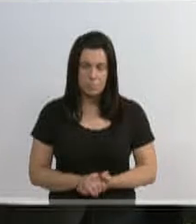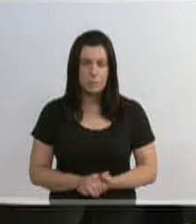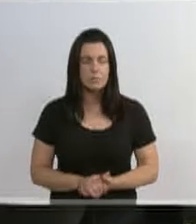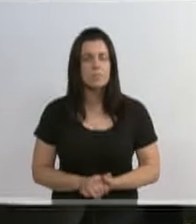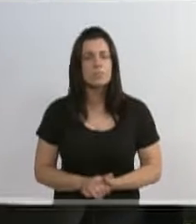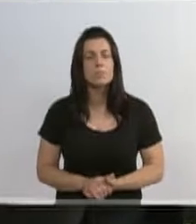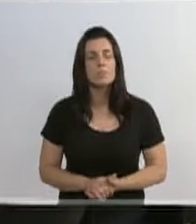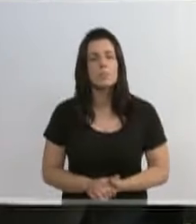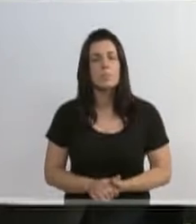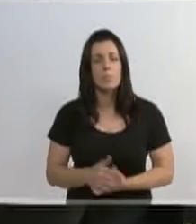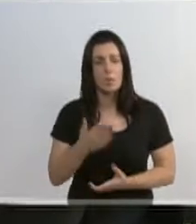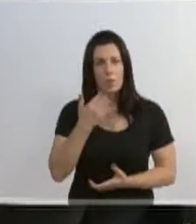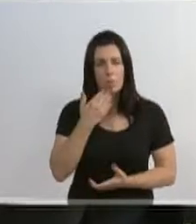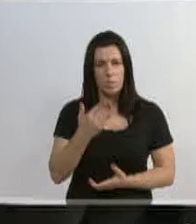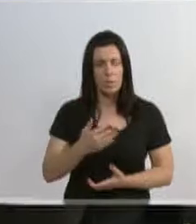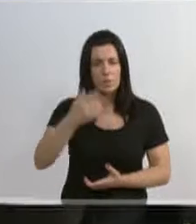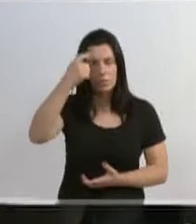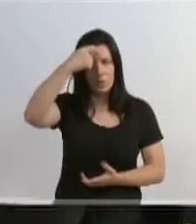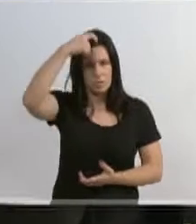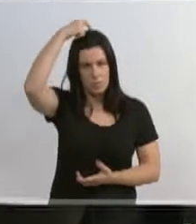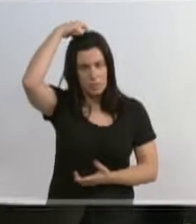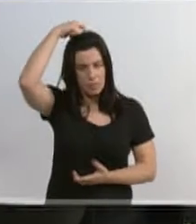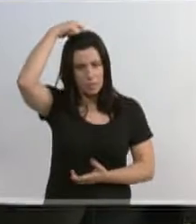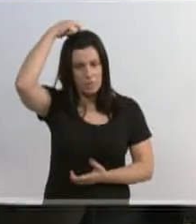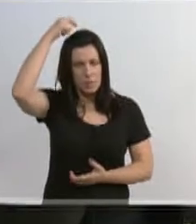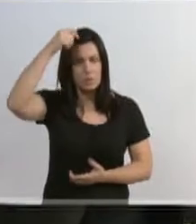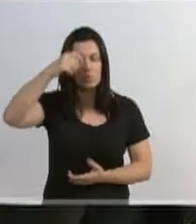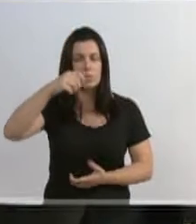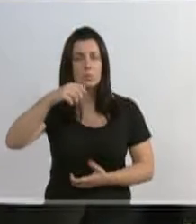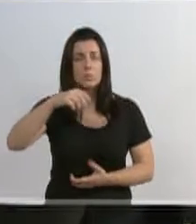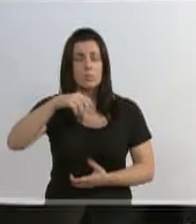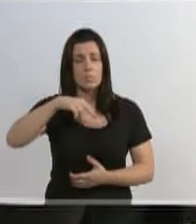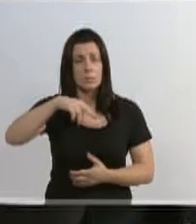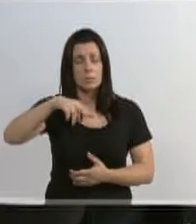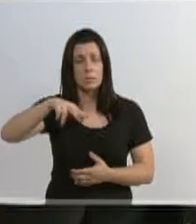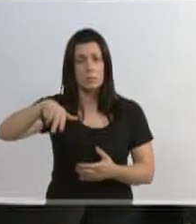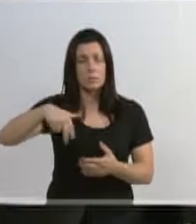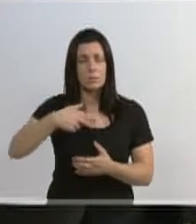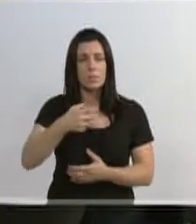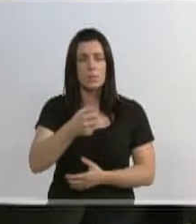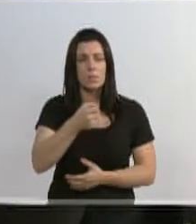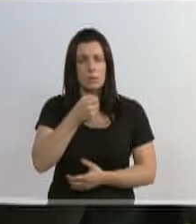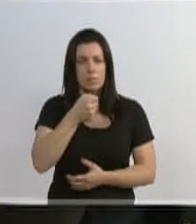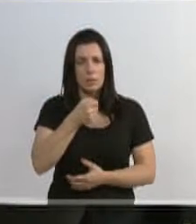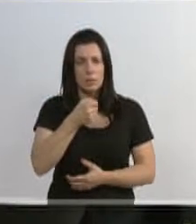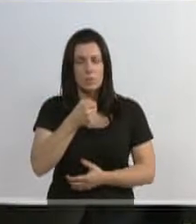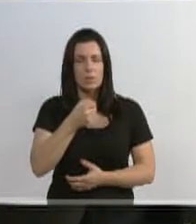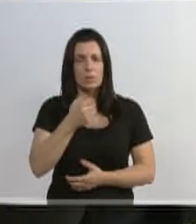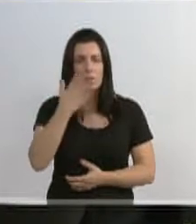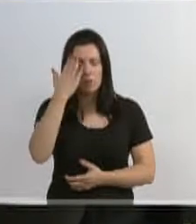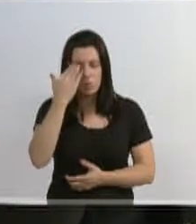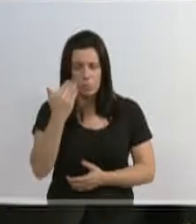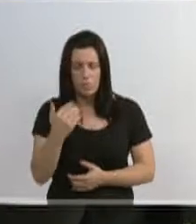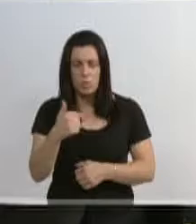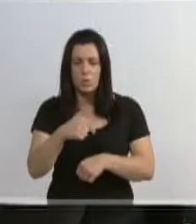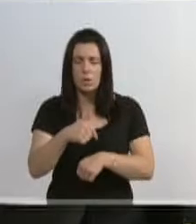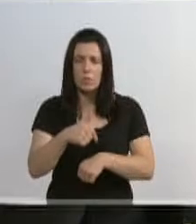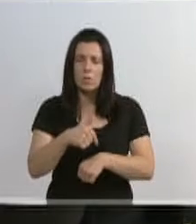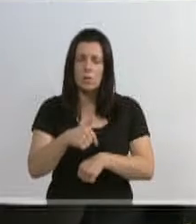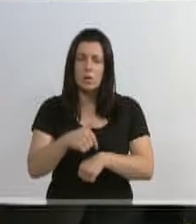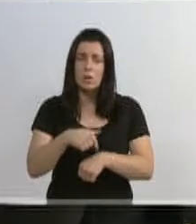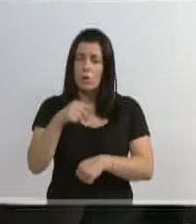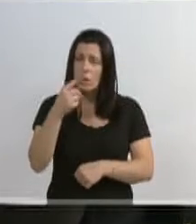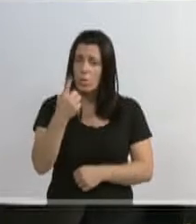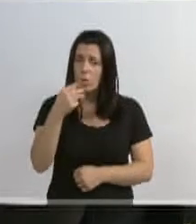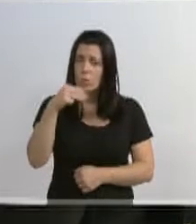Senhores, eu solicito ao vereador Adriano que venha aqui ao microfone do aparte, por gentileza. Essa homenagem que fizemos aqui, o minuto de silêncio,